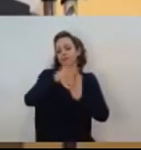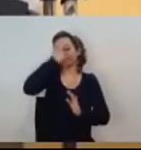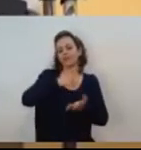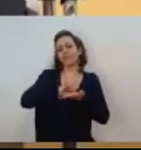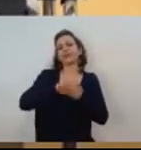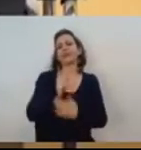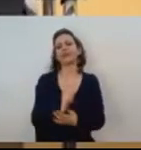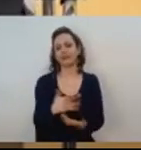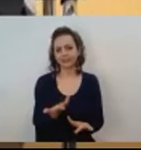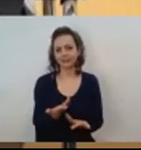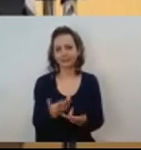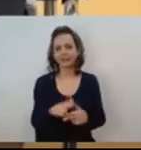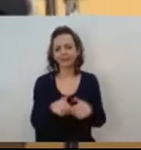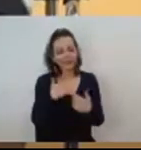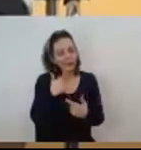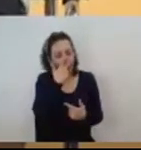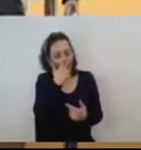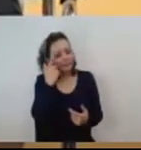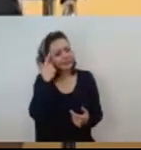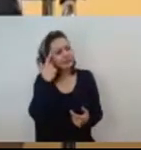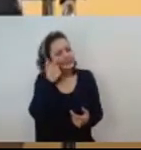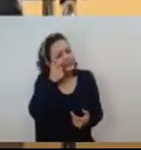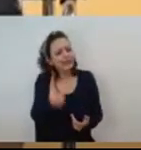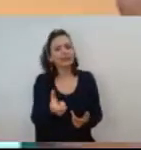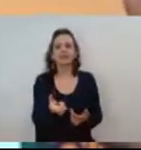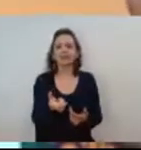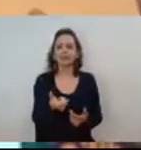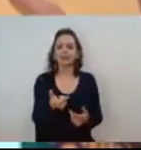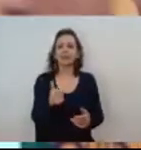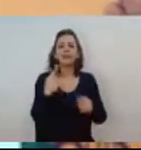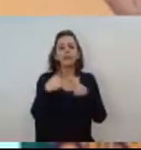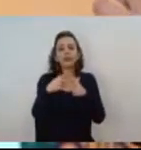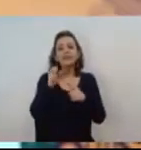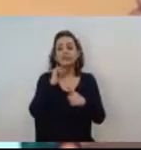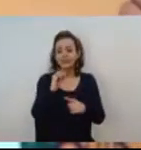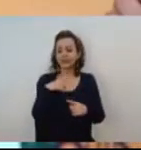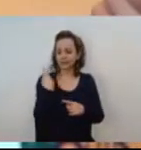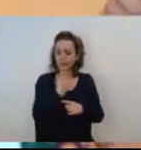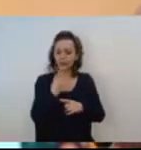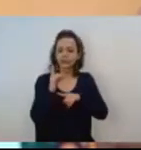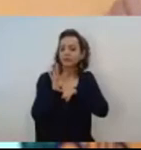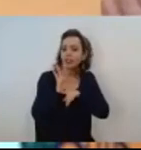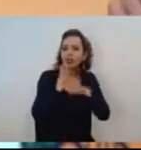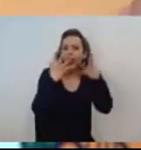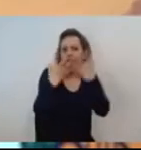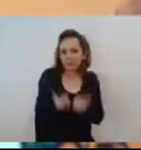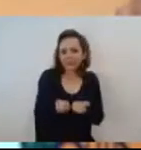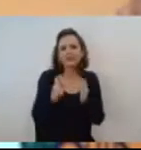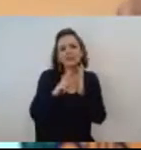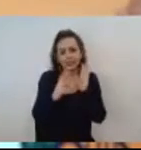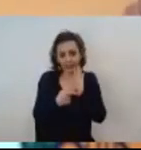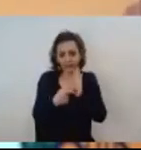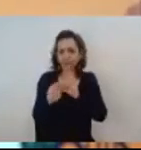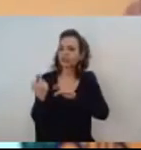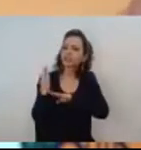melhor completa a ligação com a felicidade do ser humano porque a gente tá na nossa Plenitude é melhor quando a gente tá na